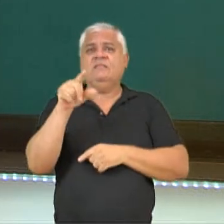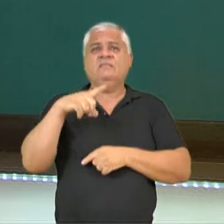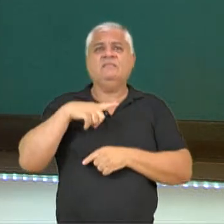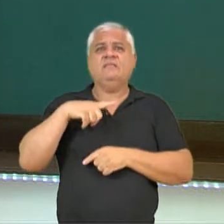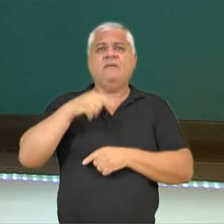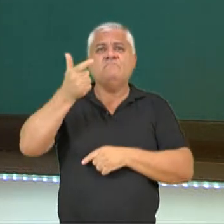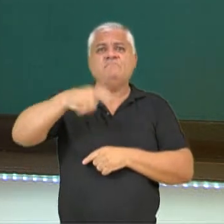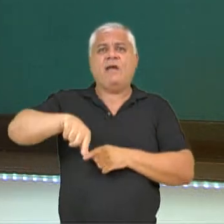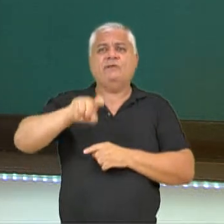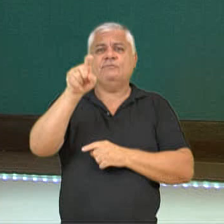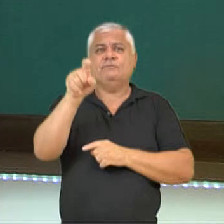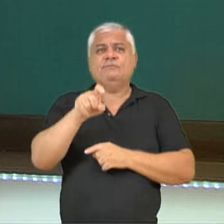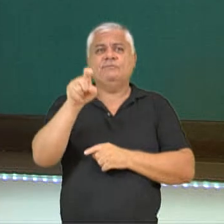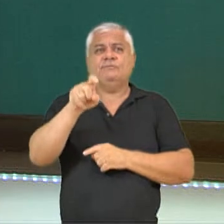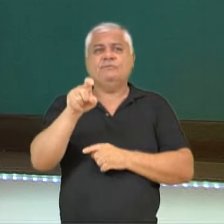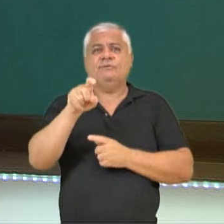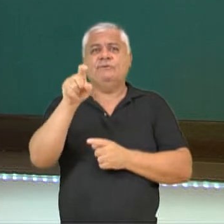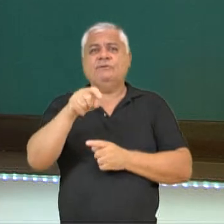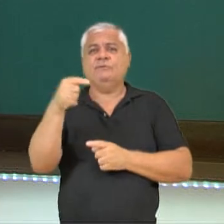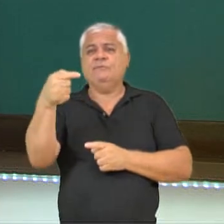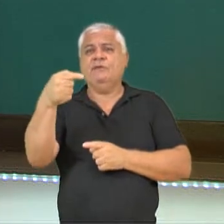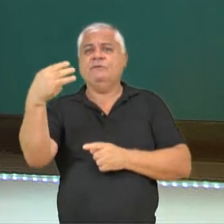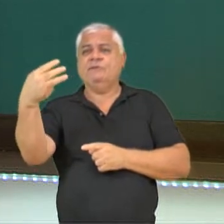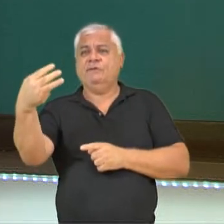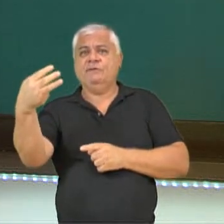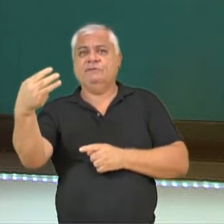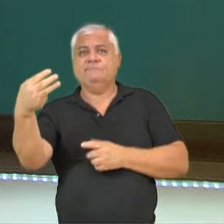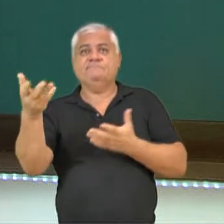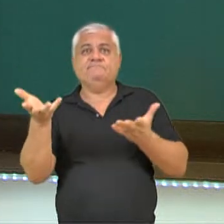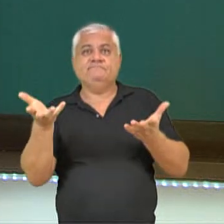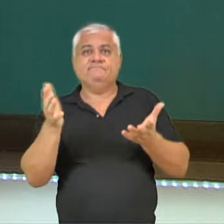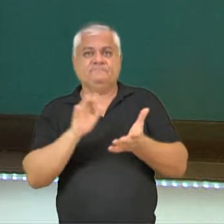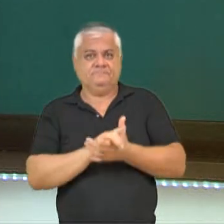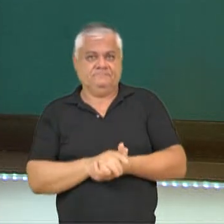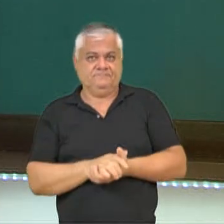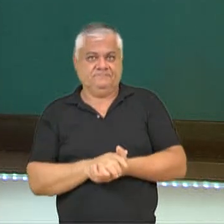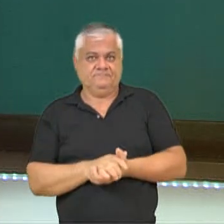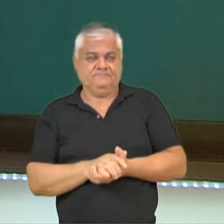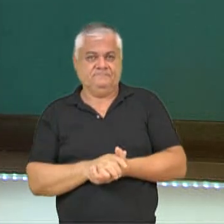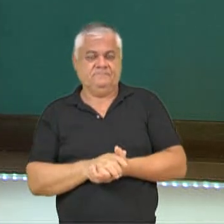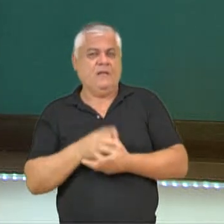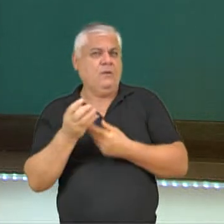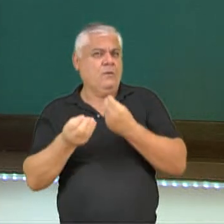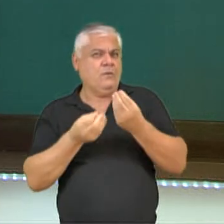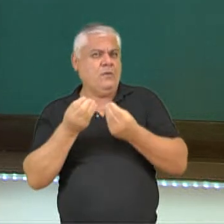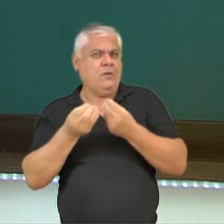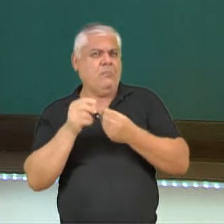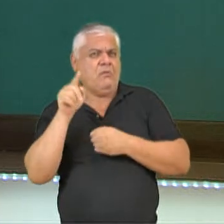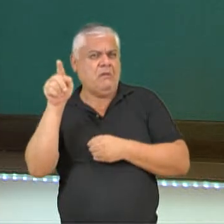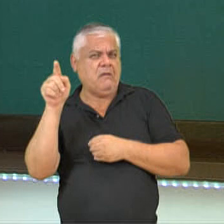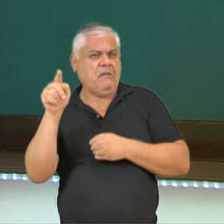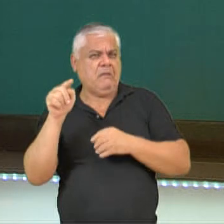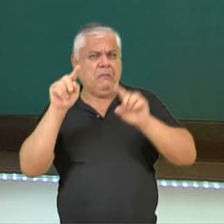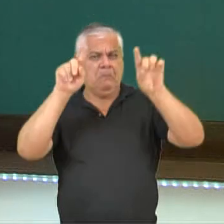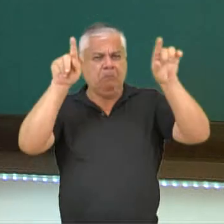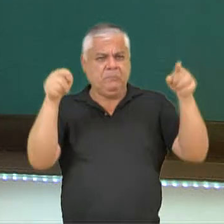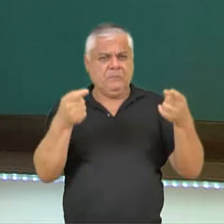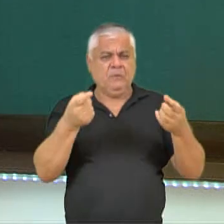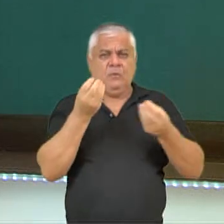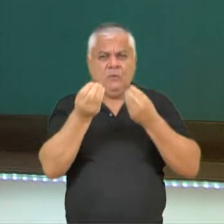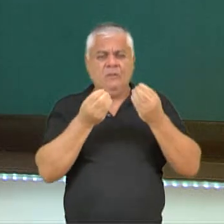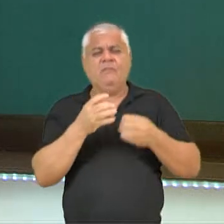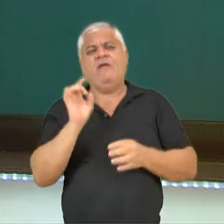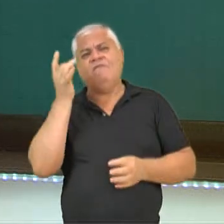ter mais de um termo. No caso aqui eu tenho dois termos, ok? Então, esse tipo de expressão pode ser